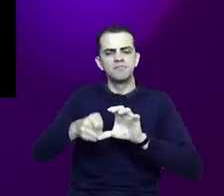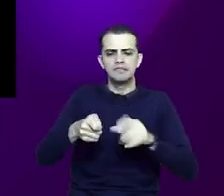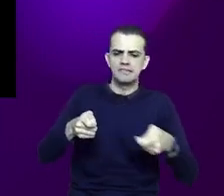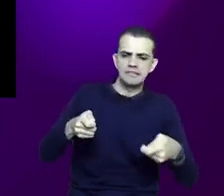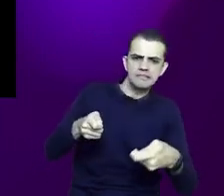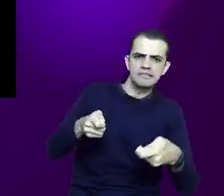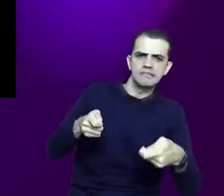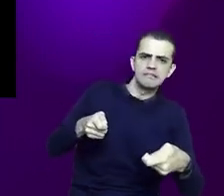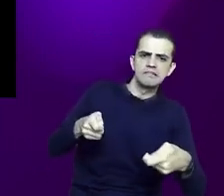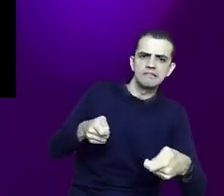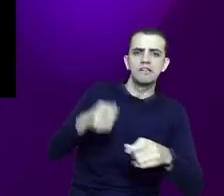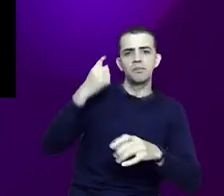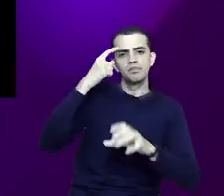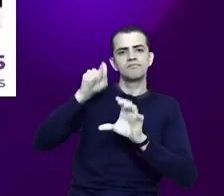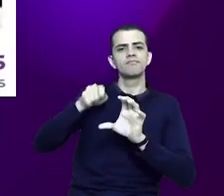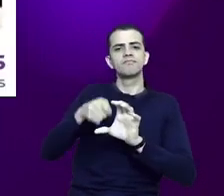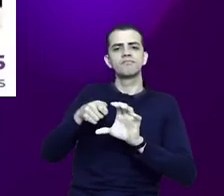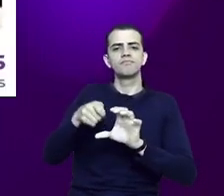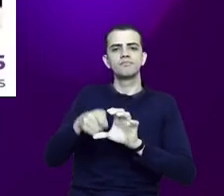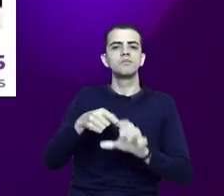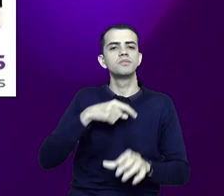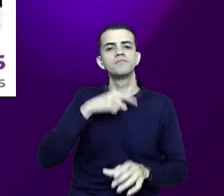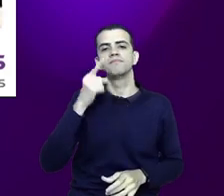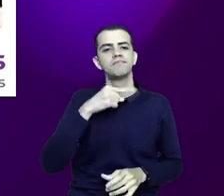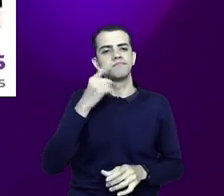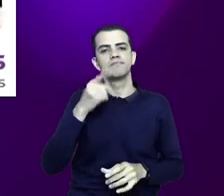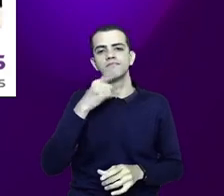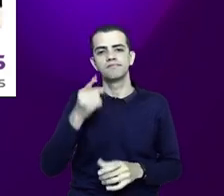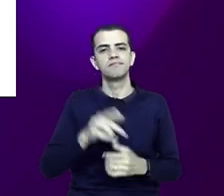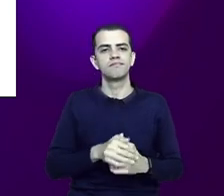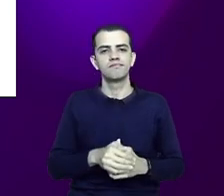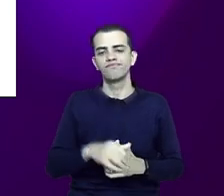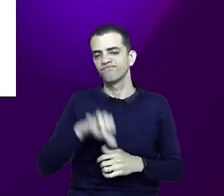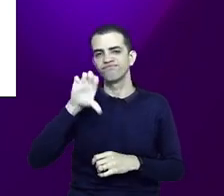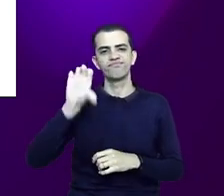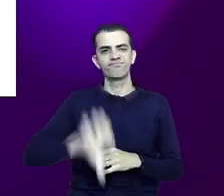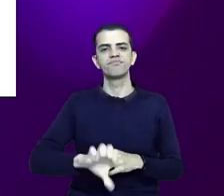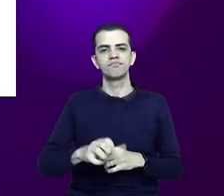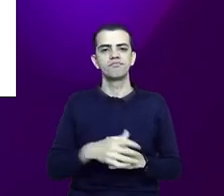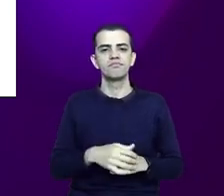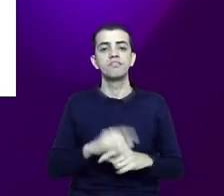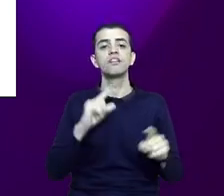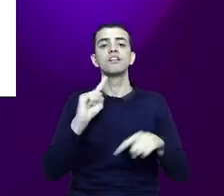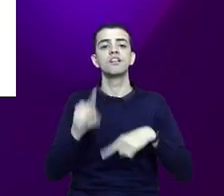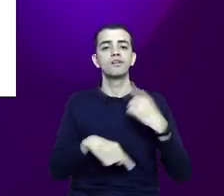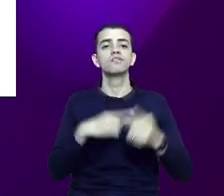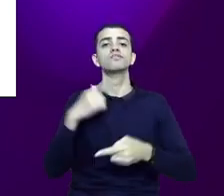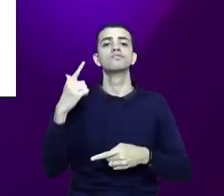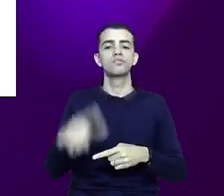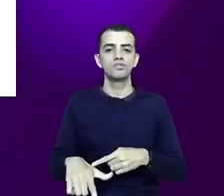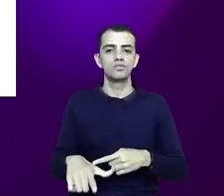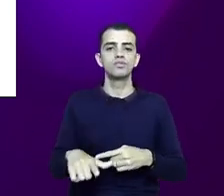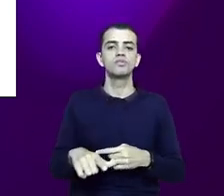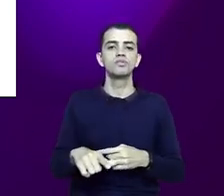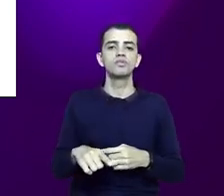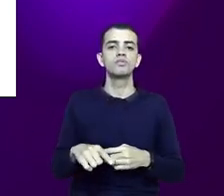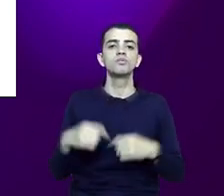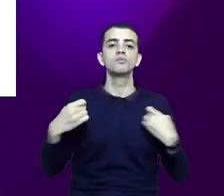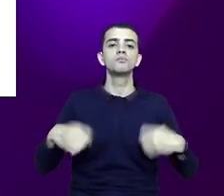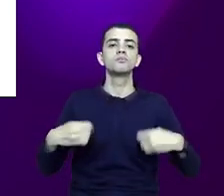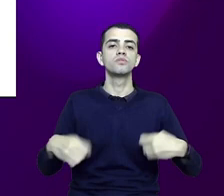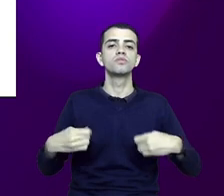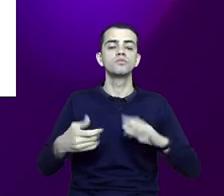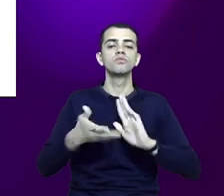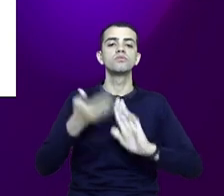é o tradicional, que é a cartilha da baliza, né? Então, falhei. O que a gente fez? Tiramos